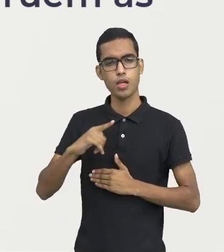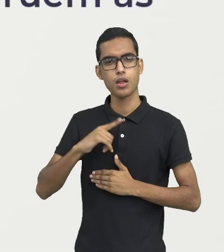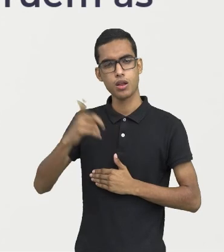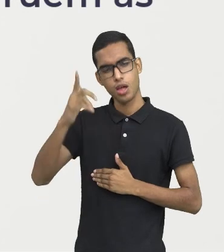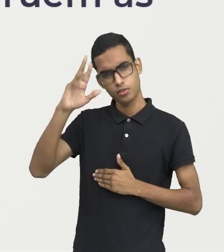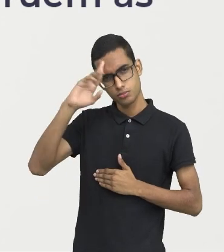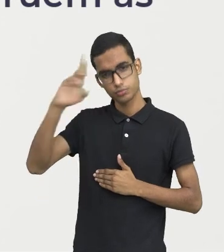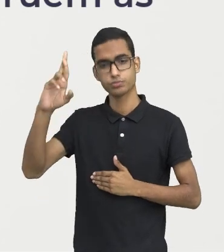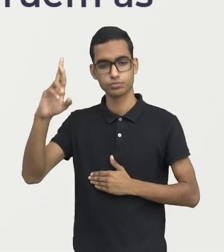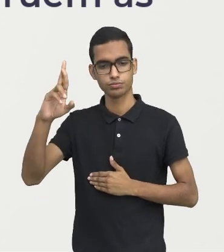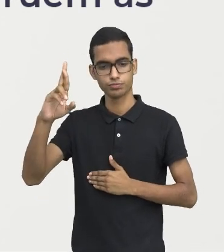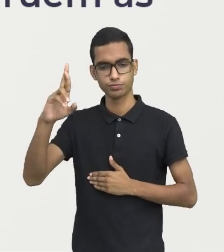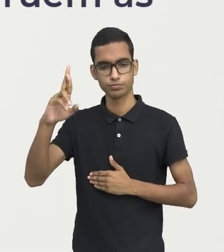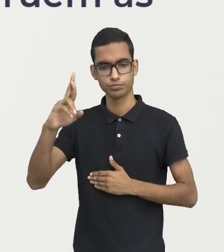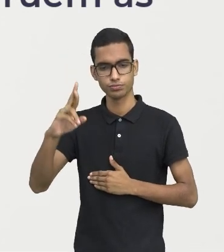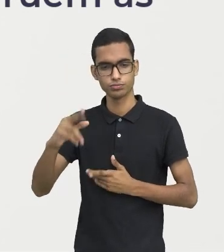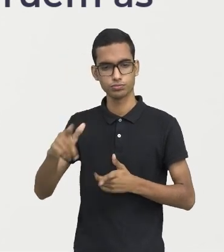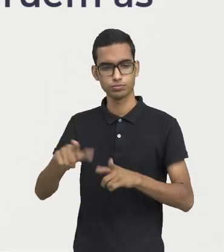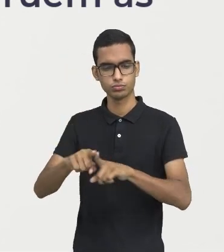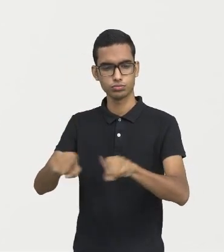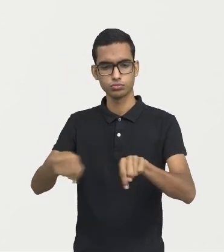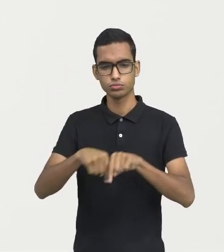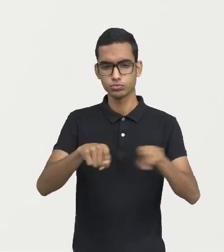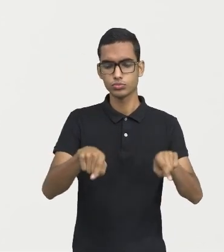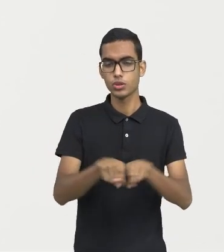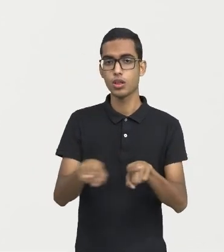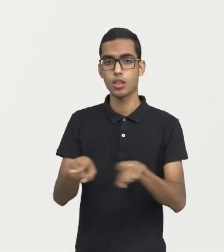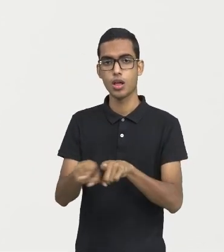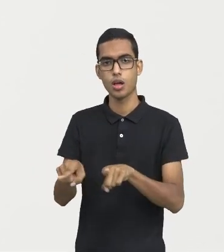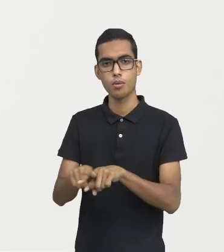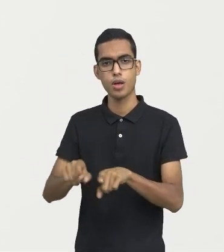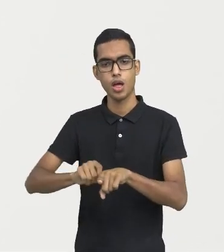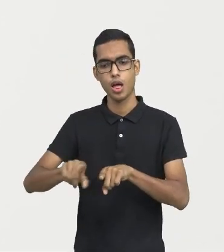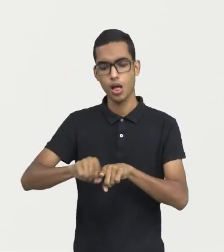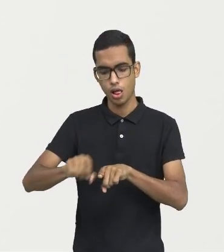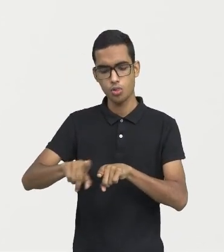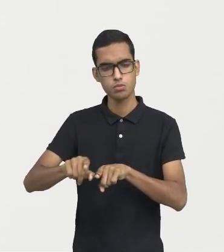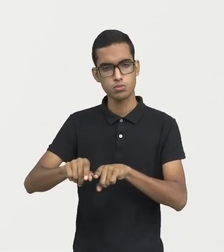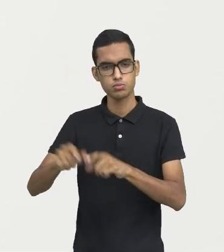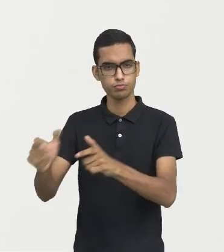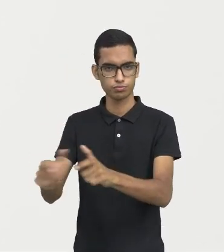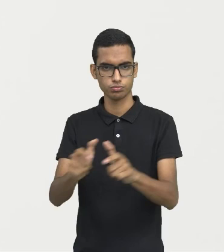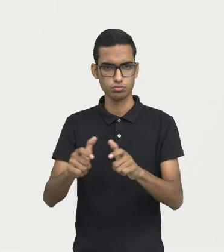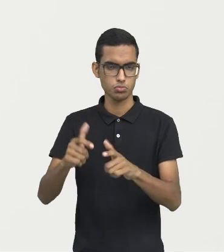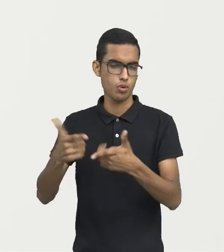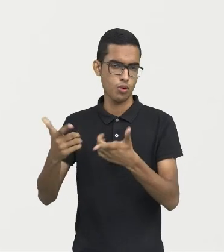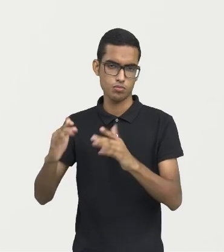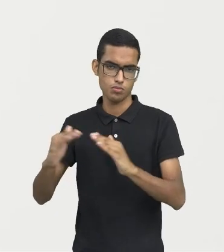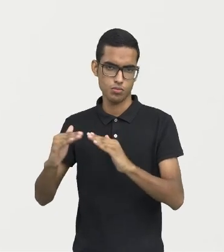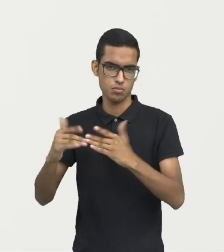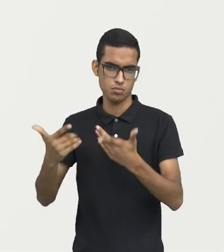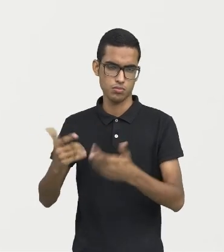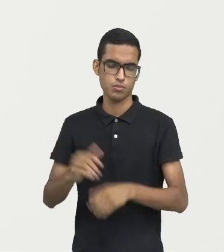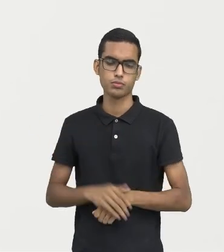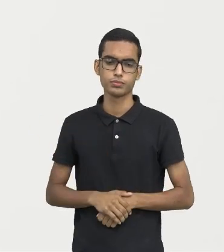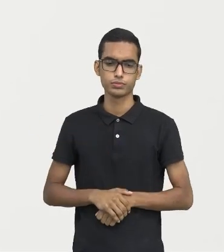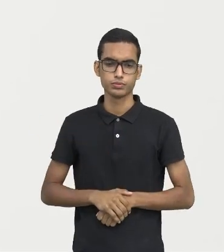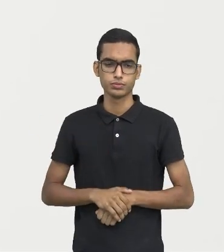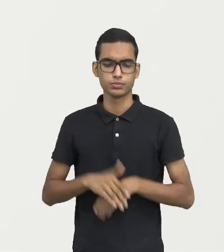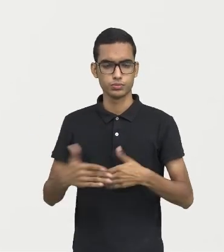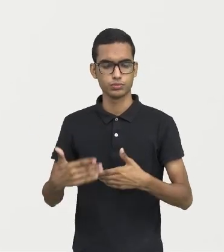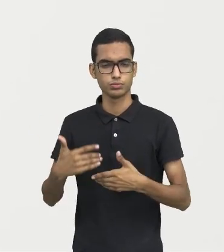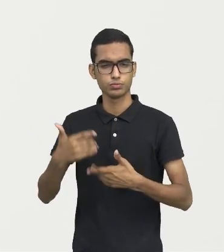e usufruem de rendas de um imóvel. A análise do texto demonstra que